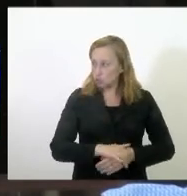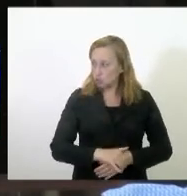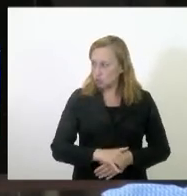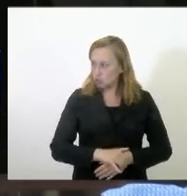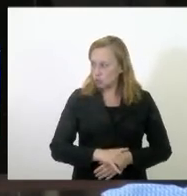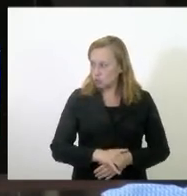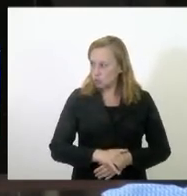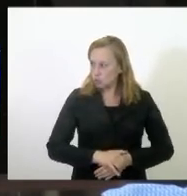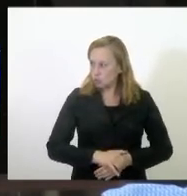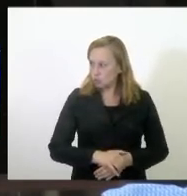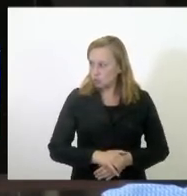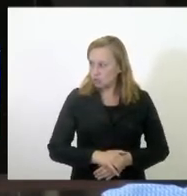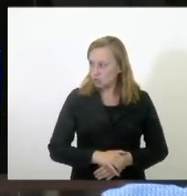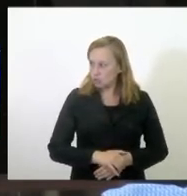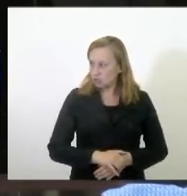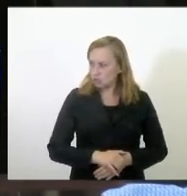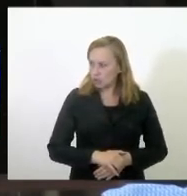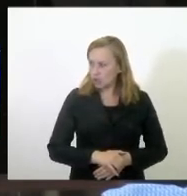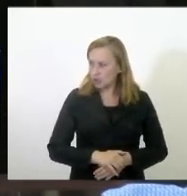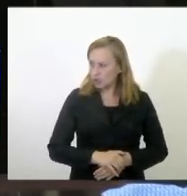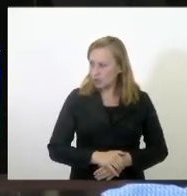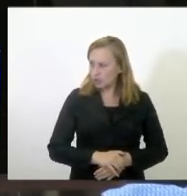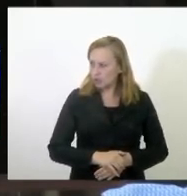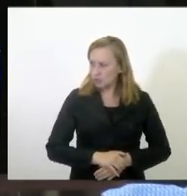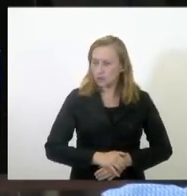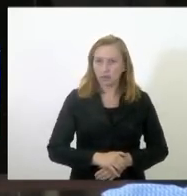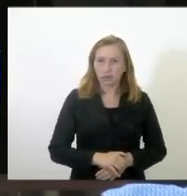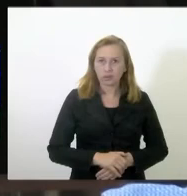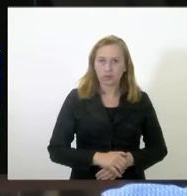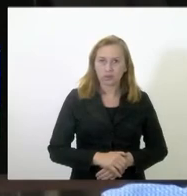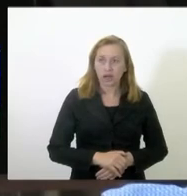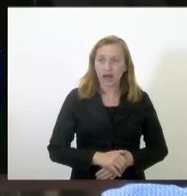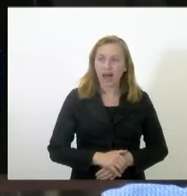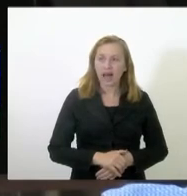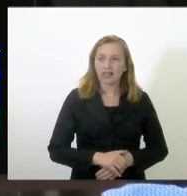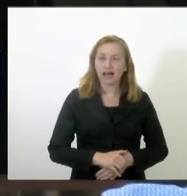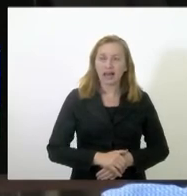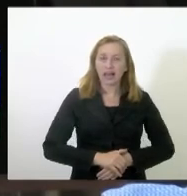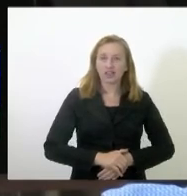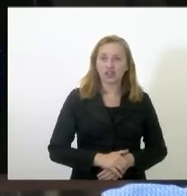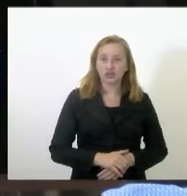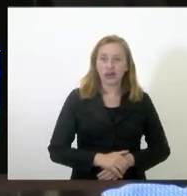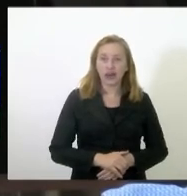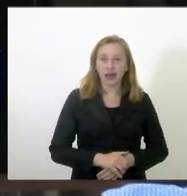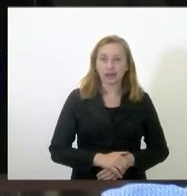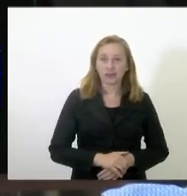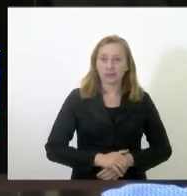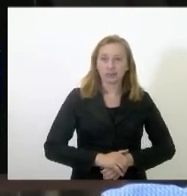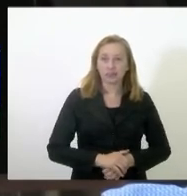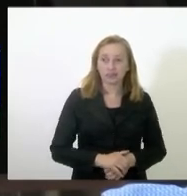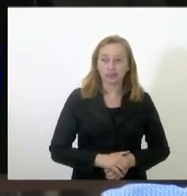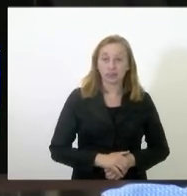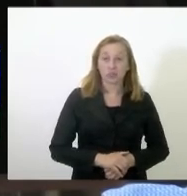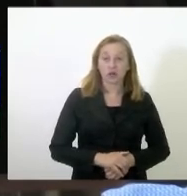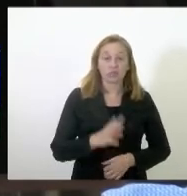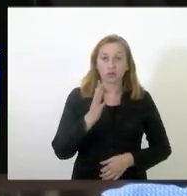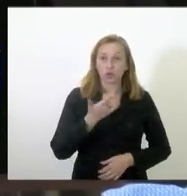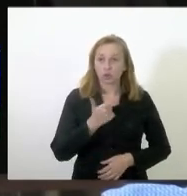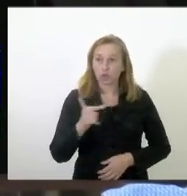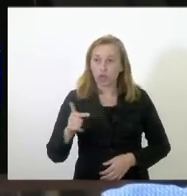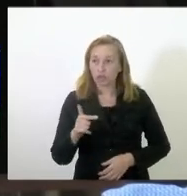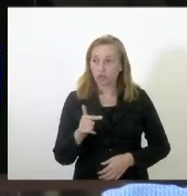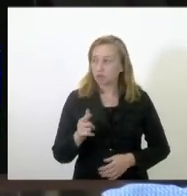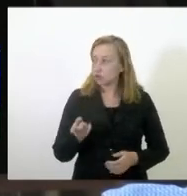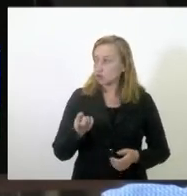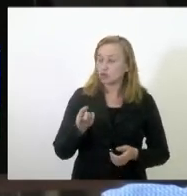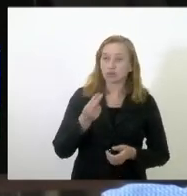queríamos que o governo tivesse um norte. Não tem e nem pode ter. Por quê? Porque